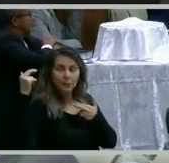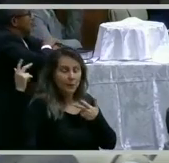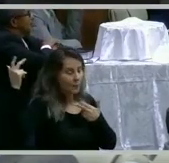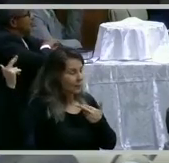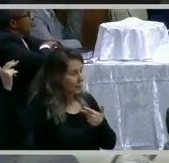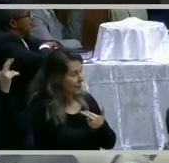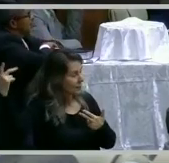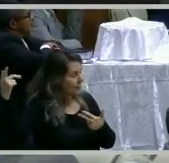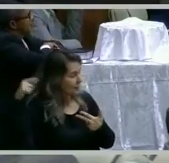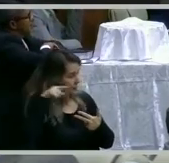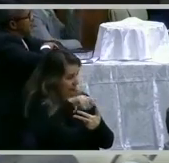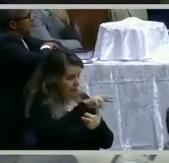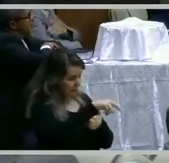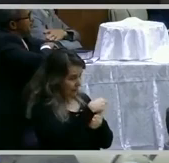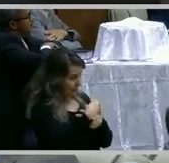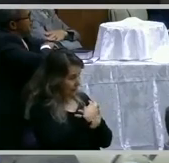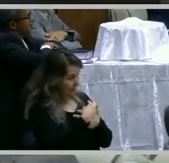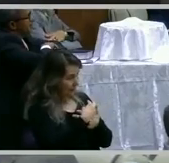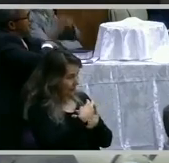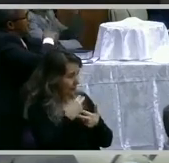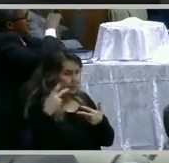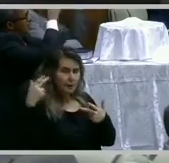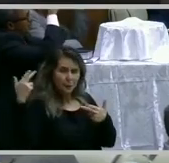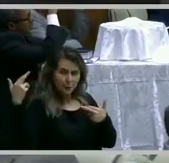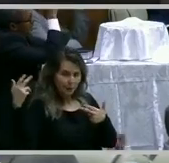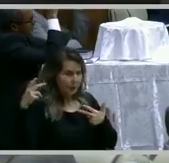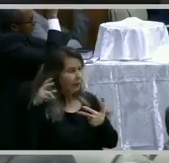mim? Quantos estão vendo o Pai?